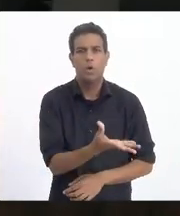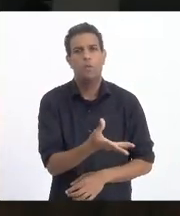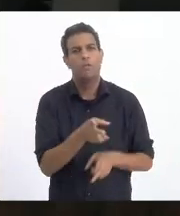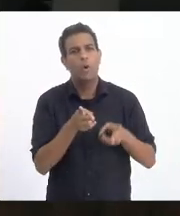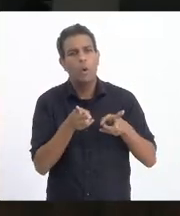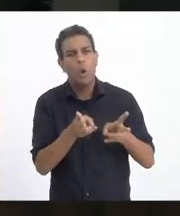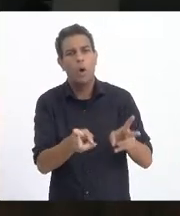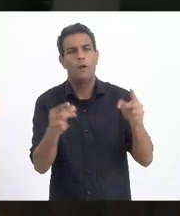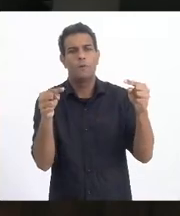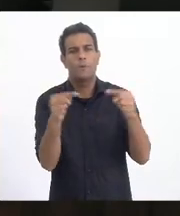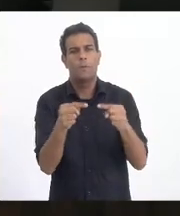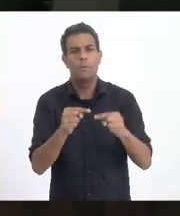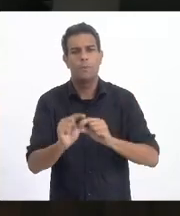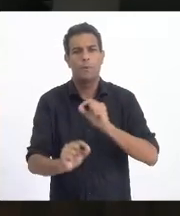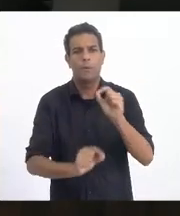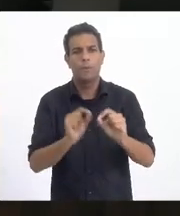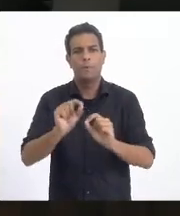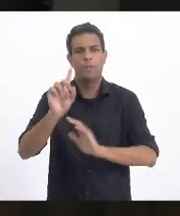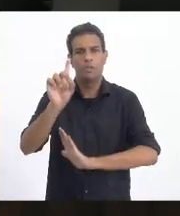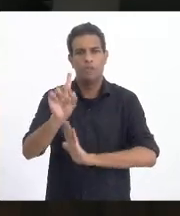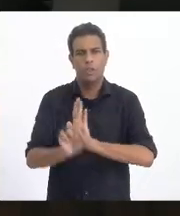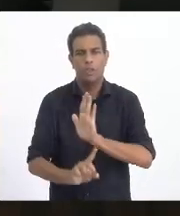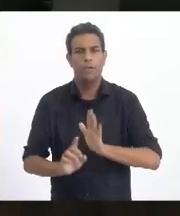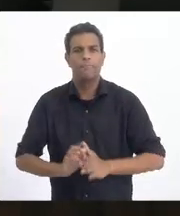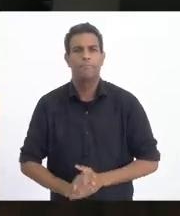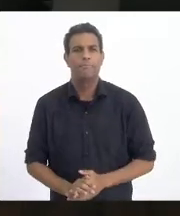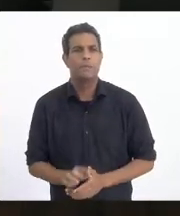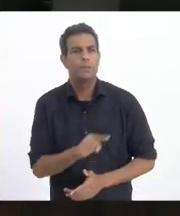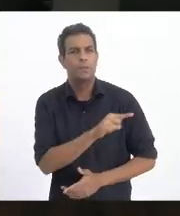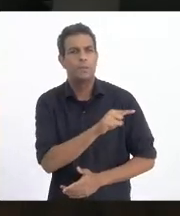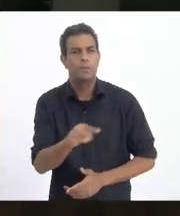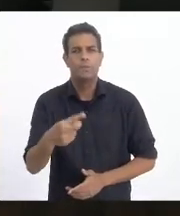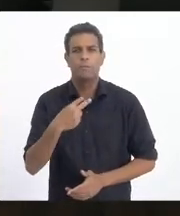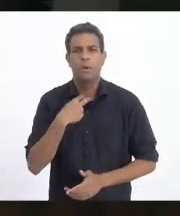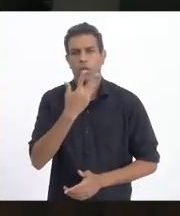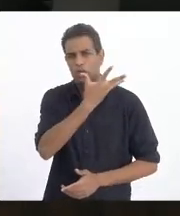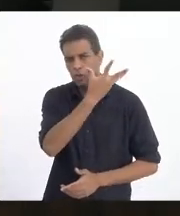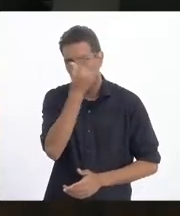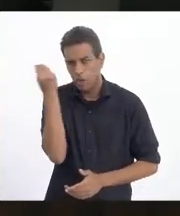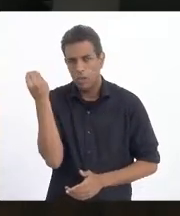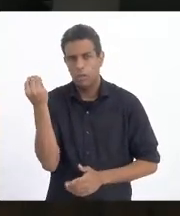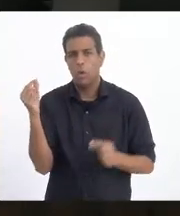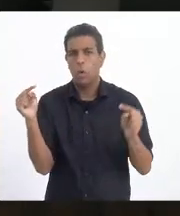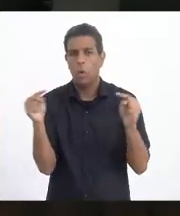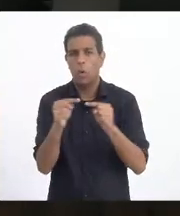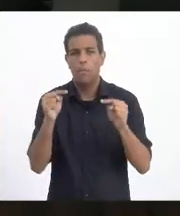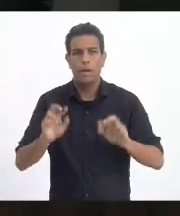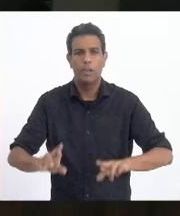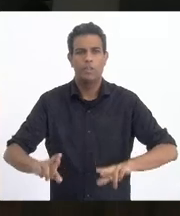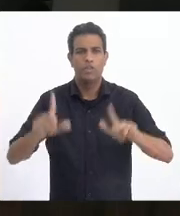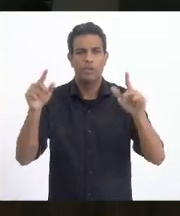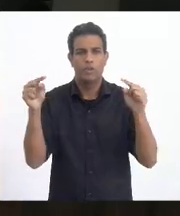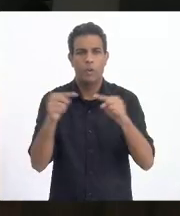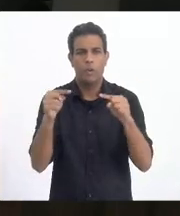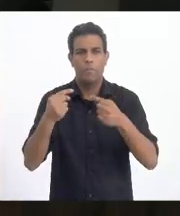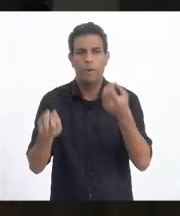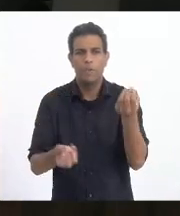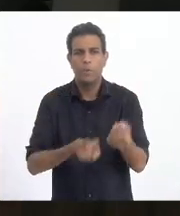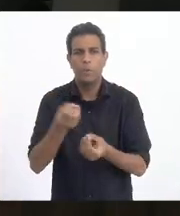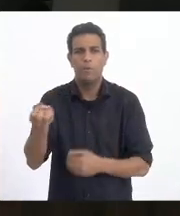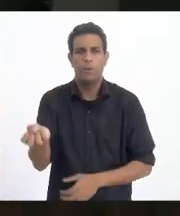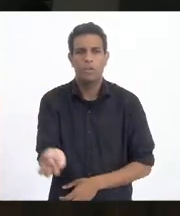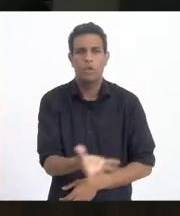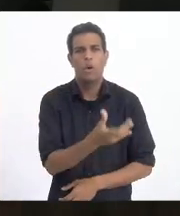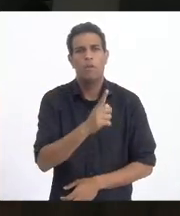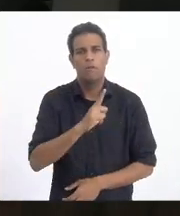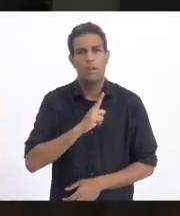com o benefício que ele já tem como direito adquirido. E ele não pode... Por que ele não pode ter o outro? Senão ele vai ser diferente do novo inativo, que não